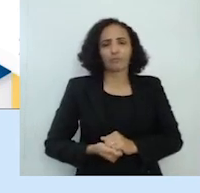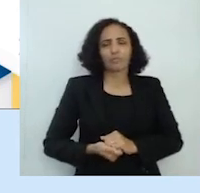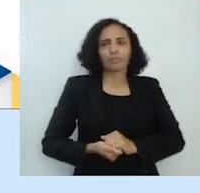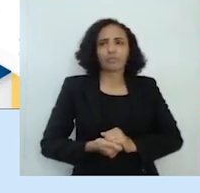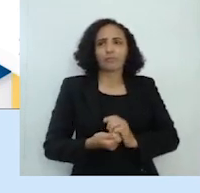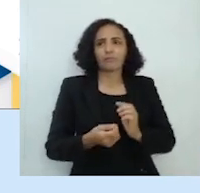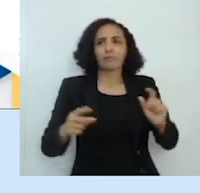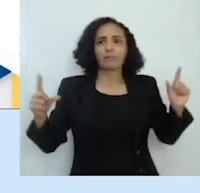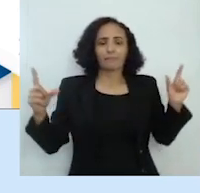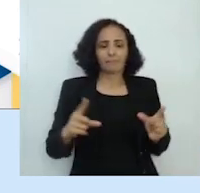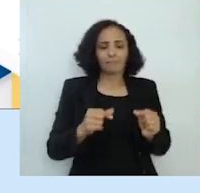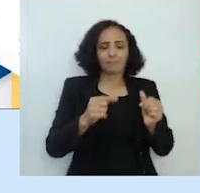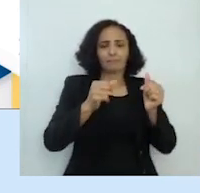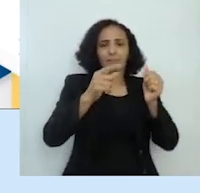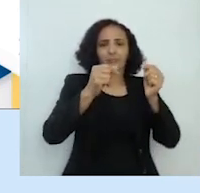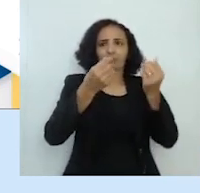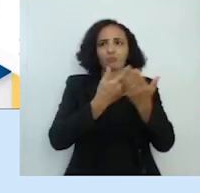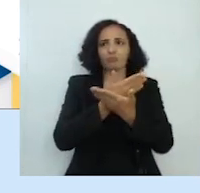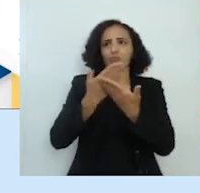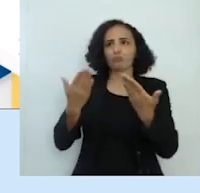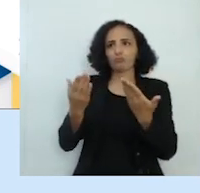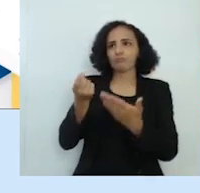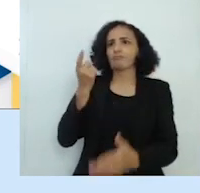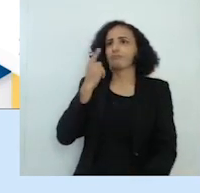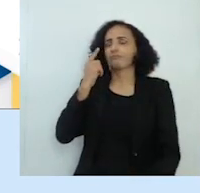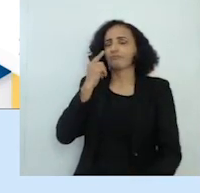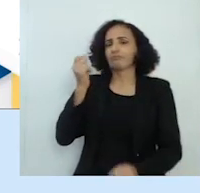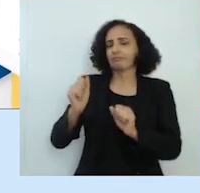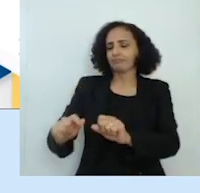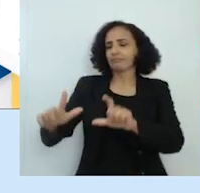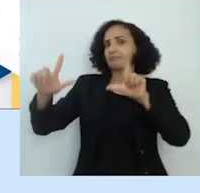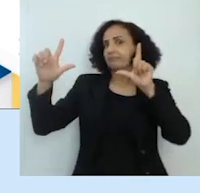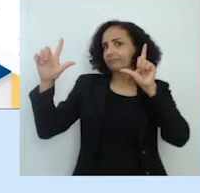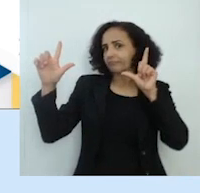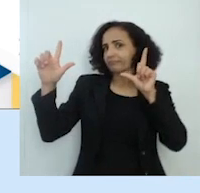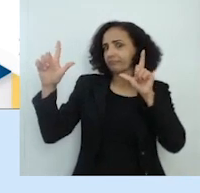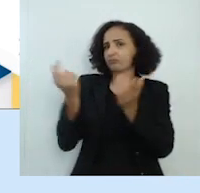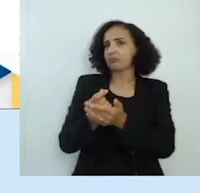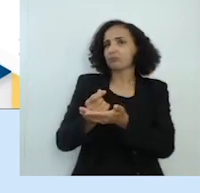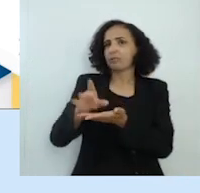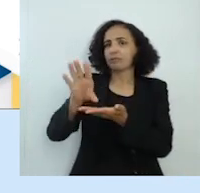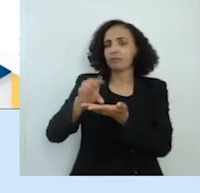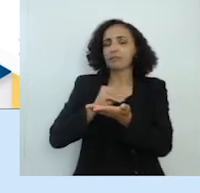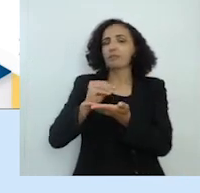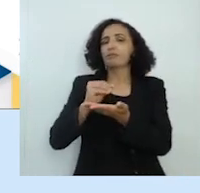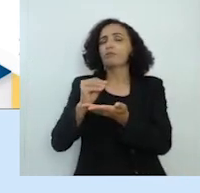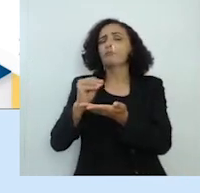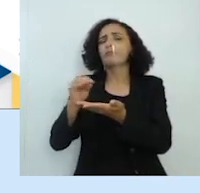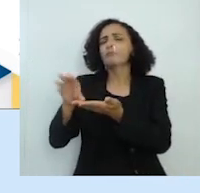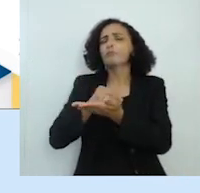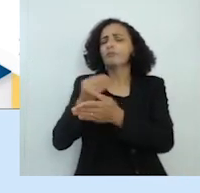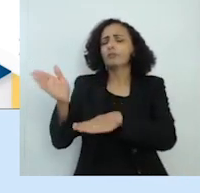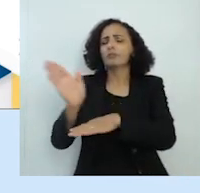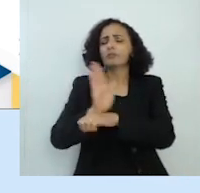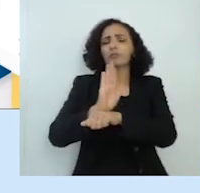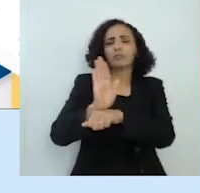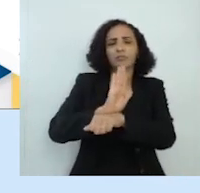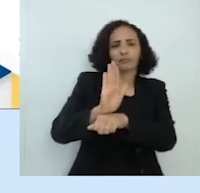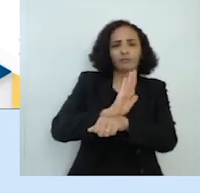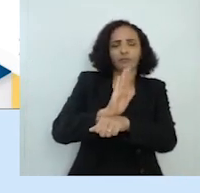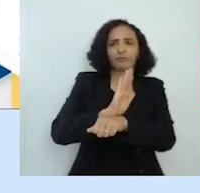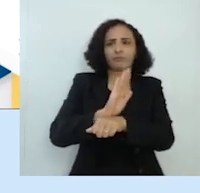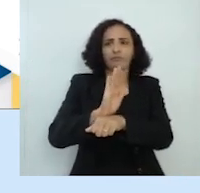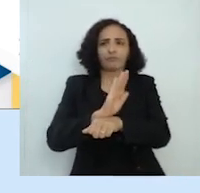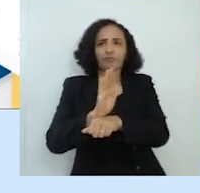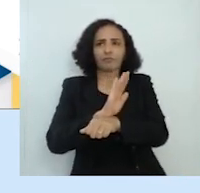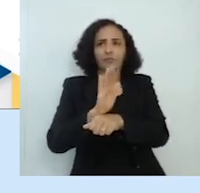Capitalismo. Essa outra charge, essa foto, foi tirada de um filme de Charlie Chaplin, que é de fábrica, porque